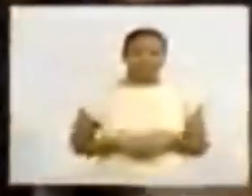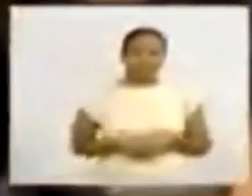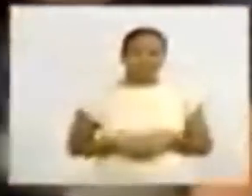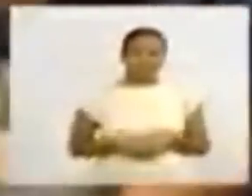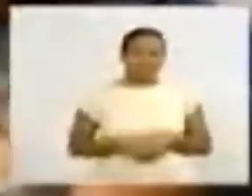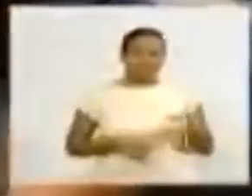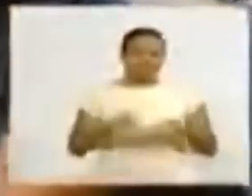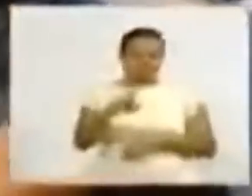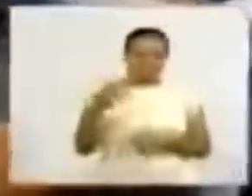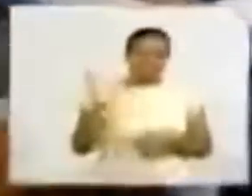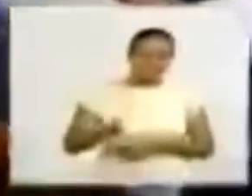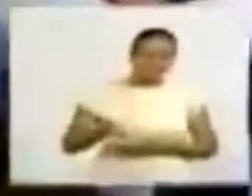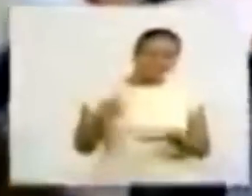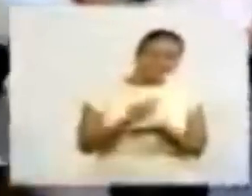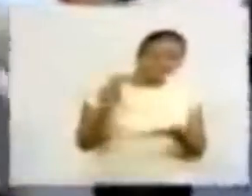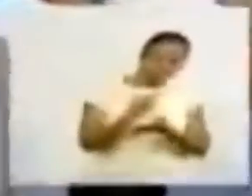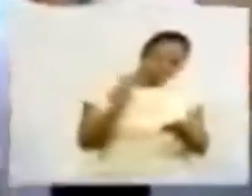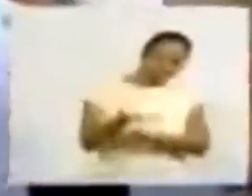Quantas vezes você já pisou na bola?